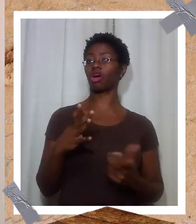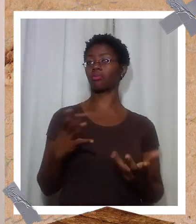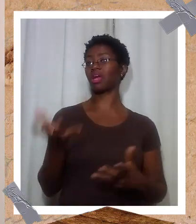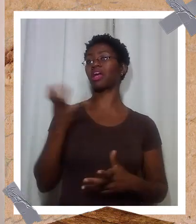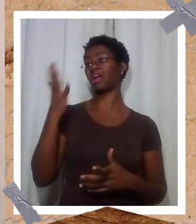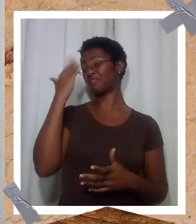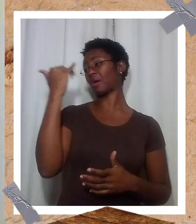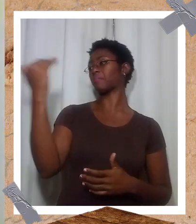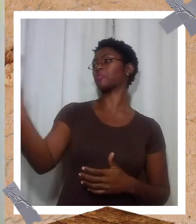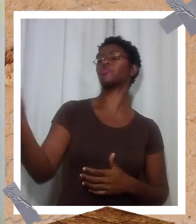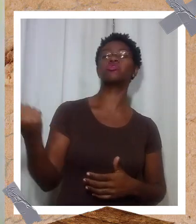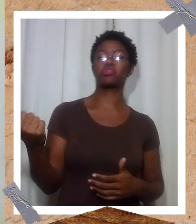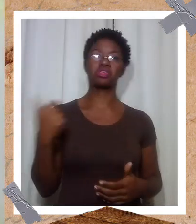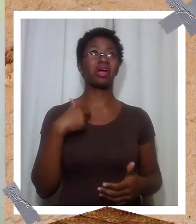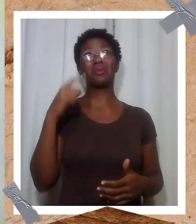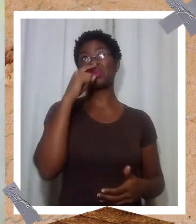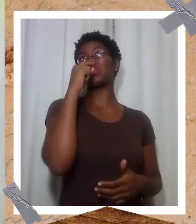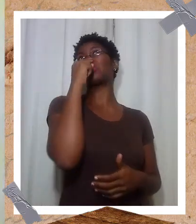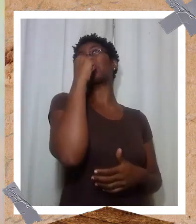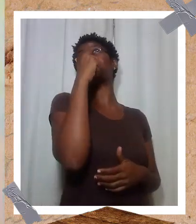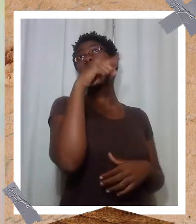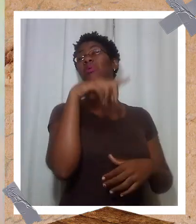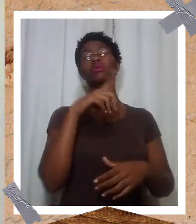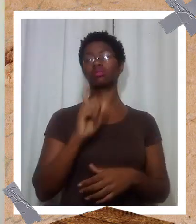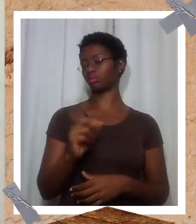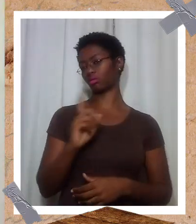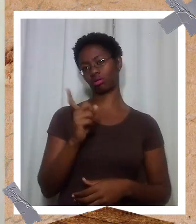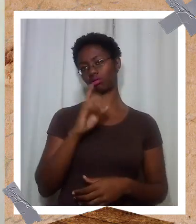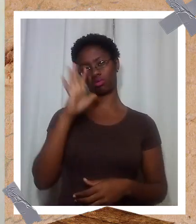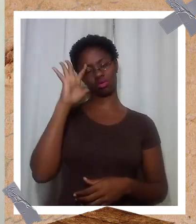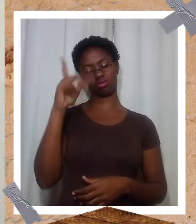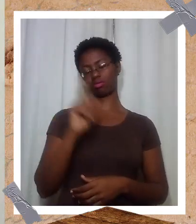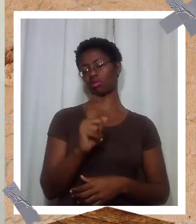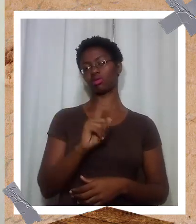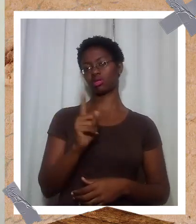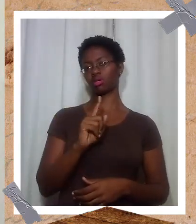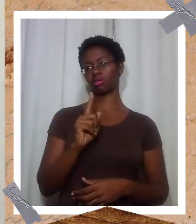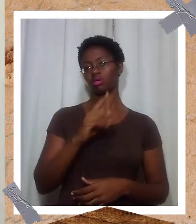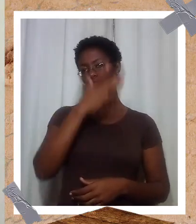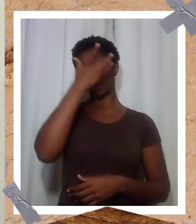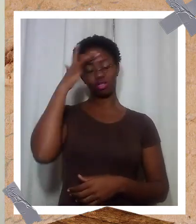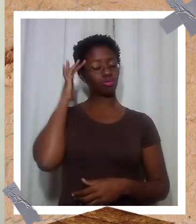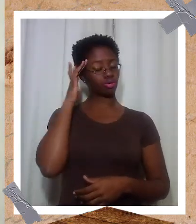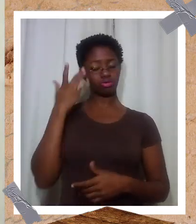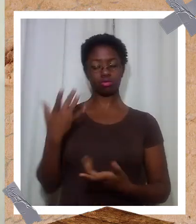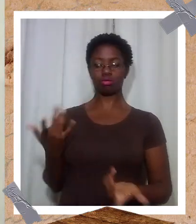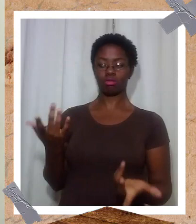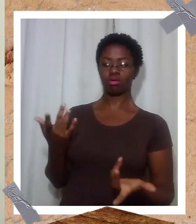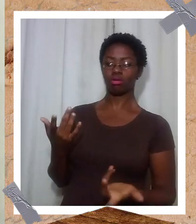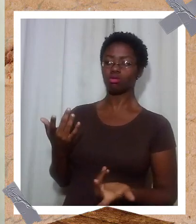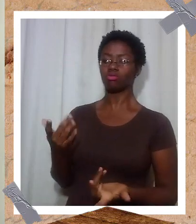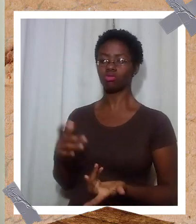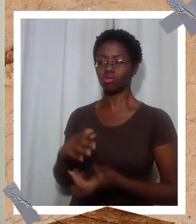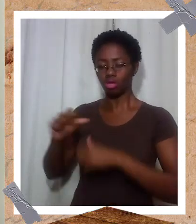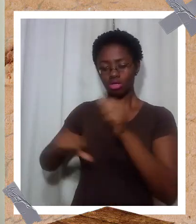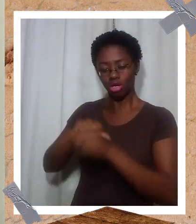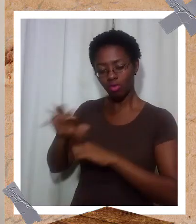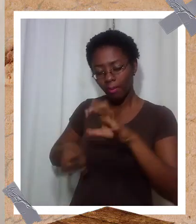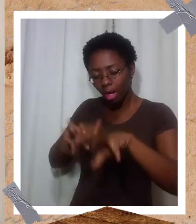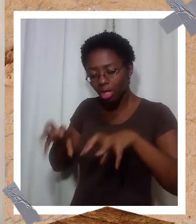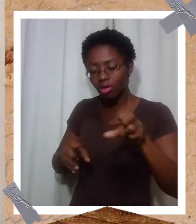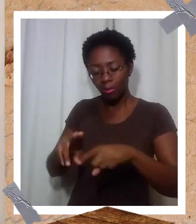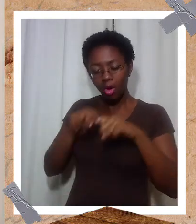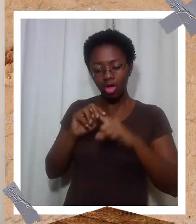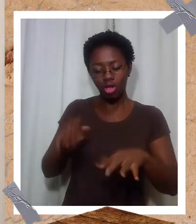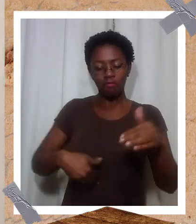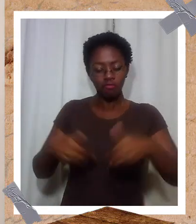que pensa que vai chegar no Oscar, então você vai se tornar um escritor como Carlos Jesus. As pessoas se tornam catador pela fome, pela pobreza. Então, acho que eu,